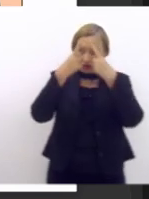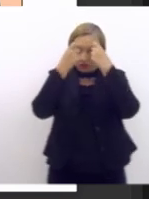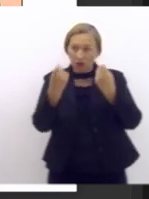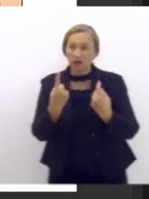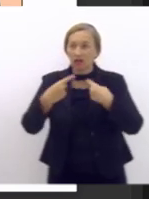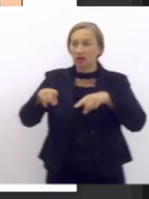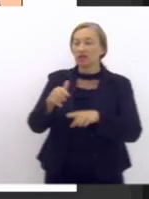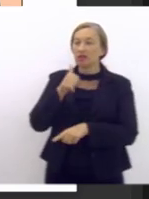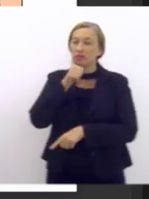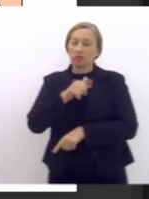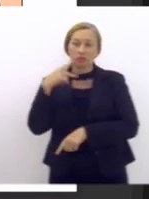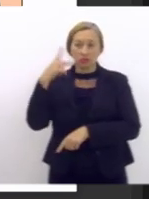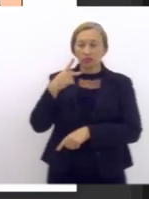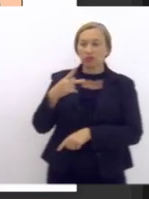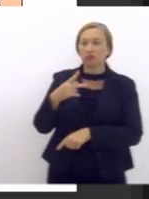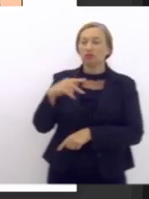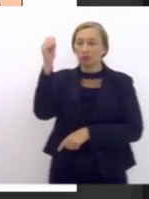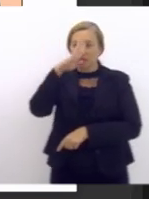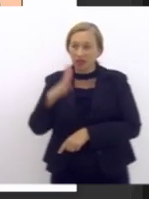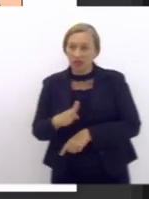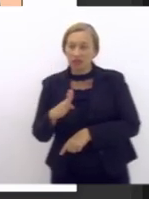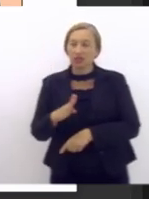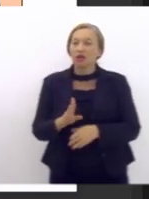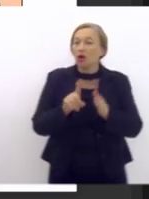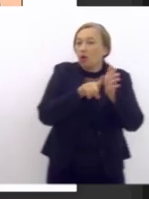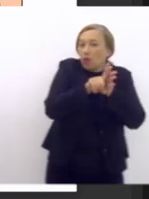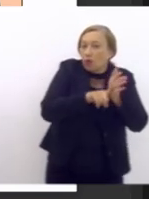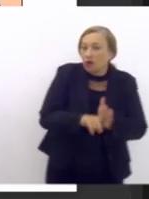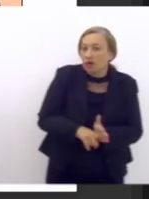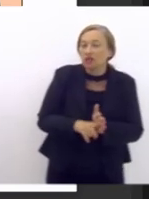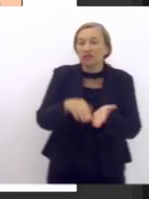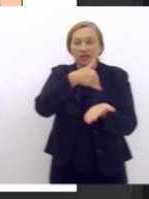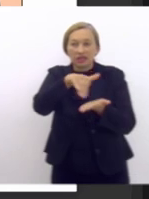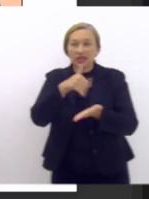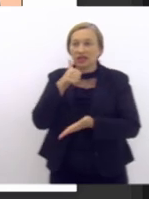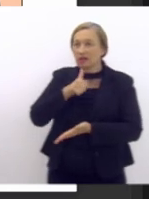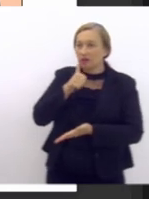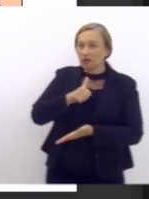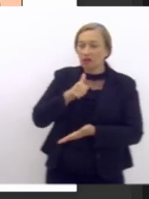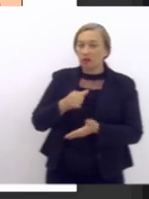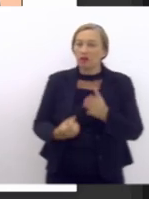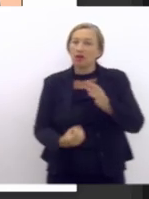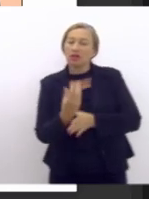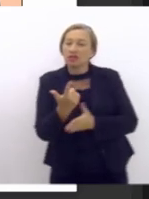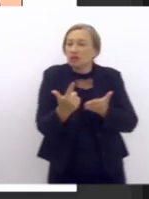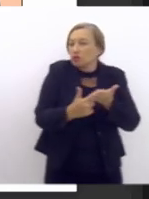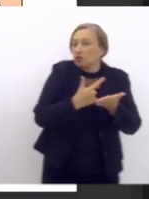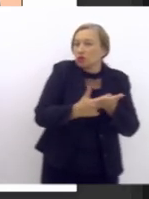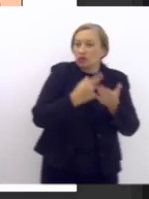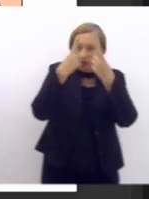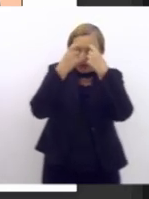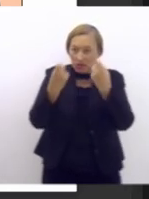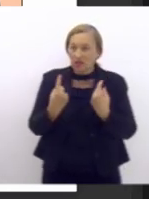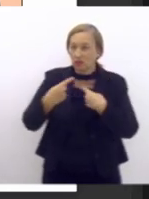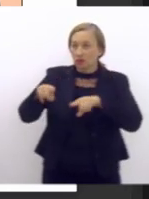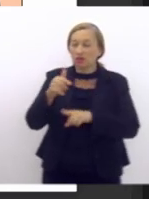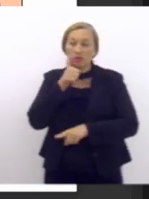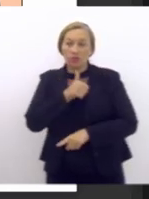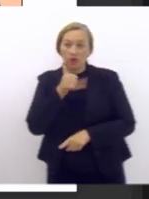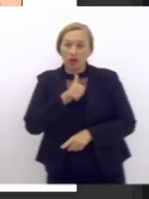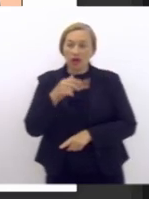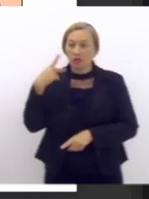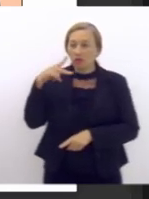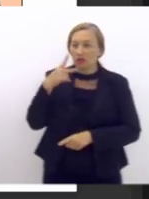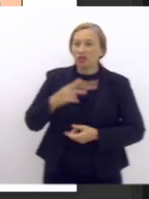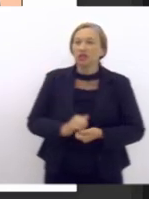terceira ação que a gente fez por meio do Observatório, por meio da Secretaria da Mulher, foi a publicação de um livro sobre violência política contra a mulher com Edson